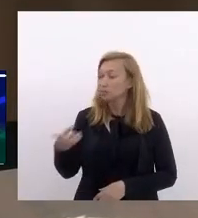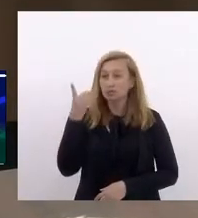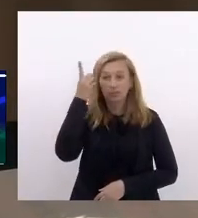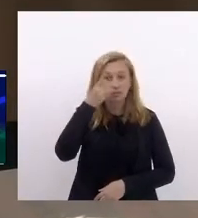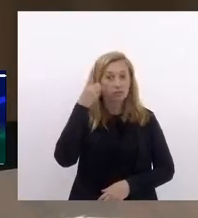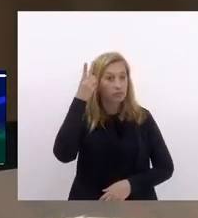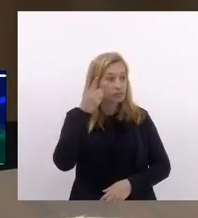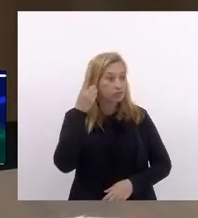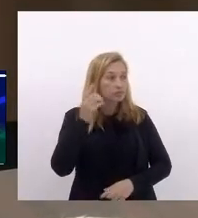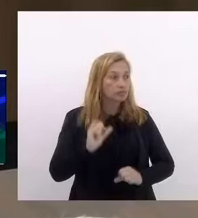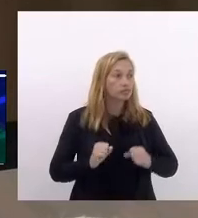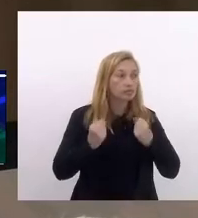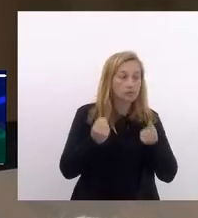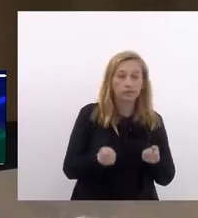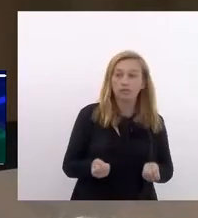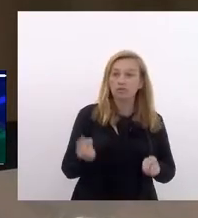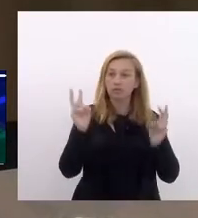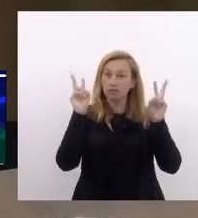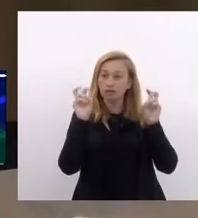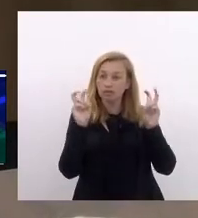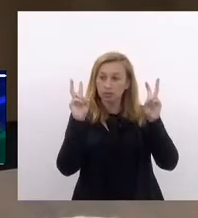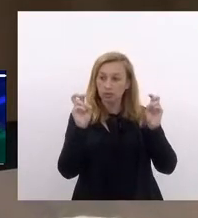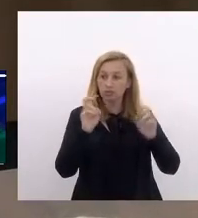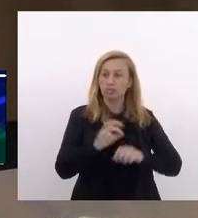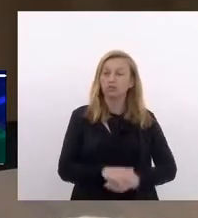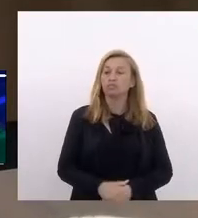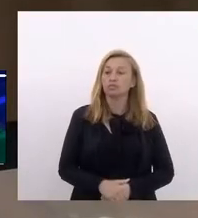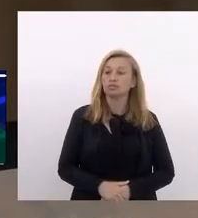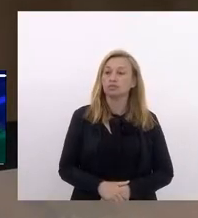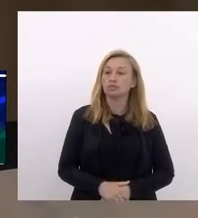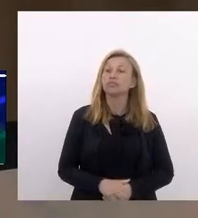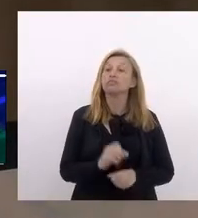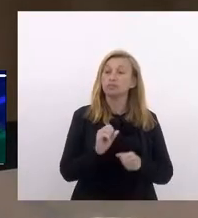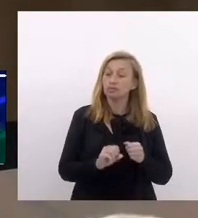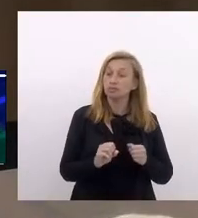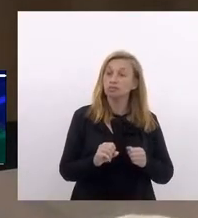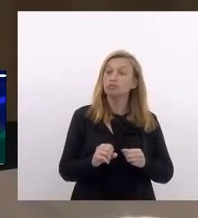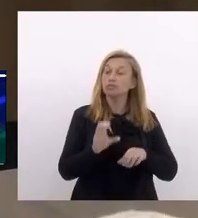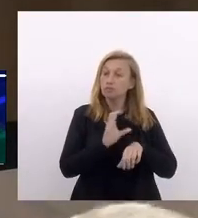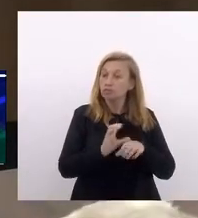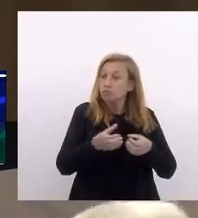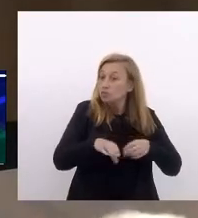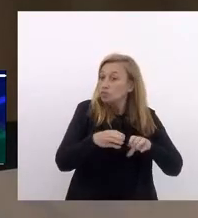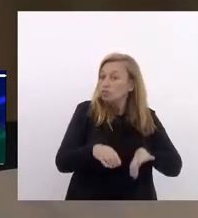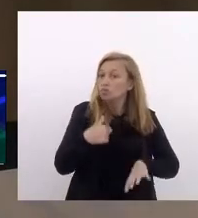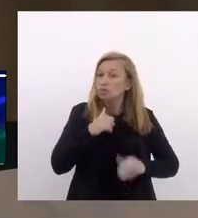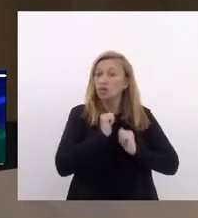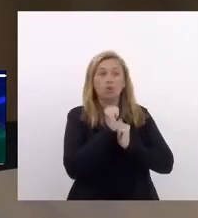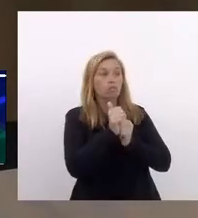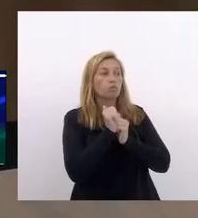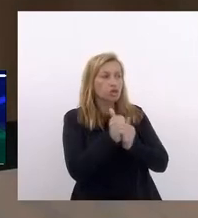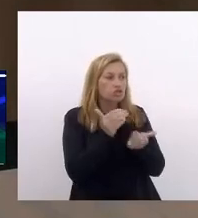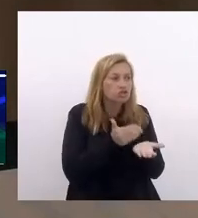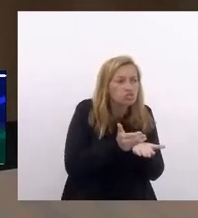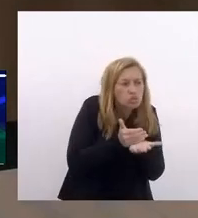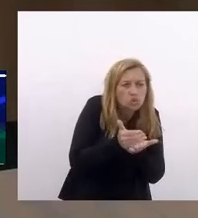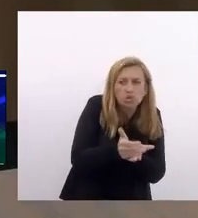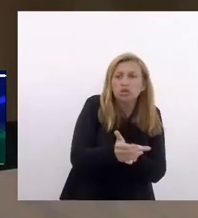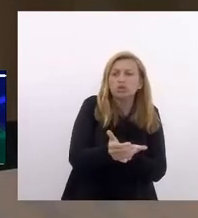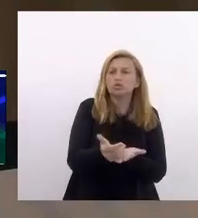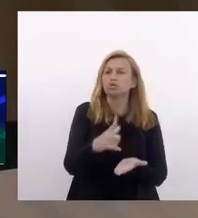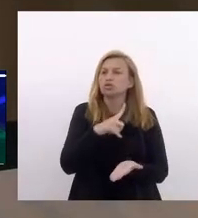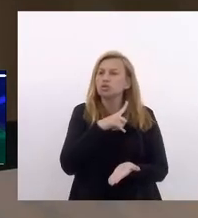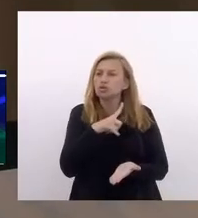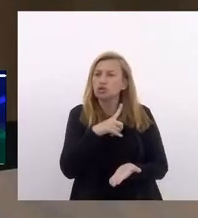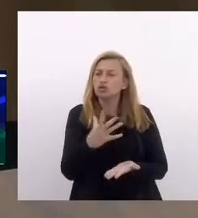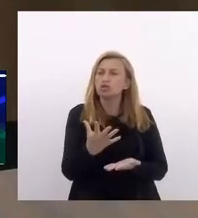vêm defendendo a causa destes, que fizeram um concurso, eu acompanhei desde o início. Havia